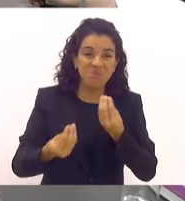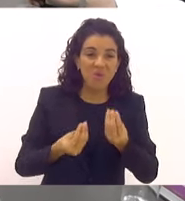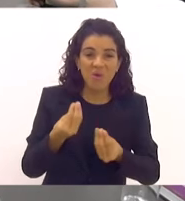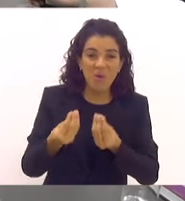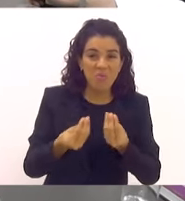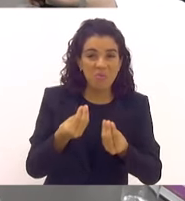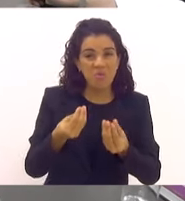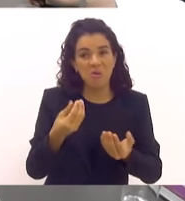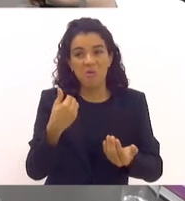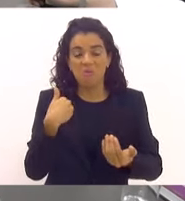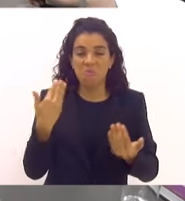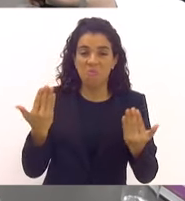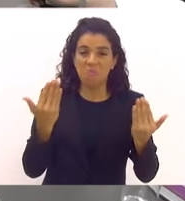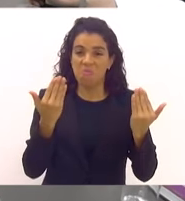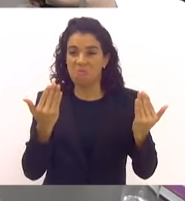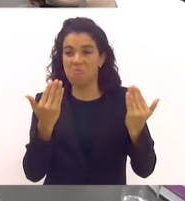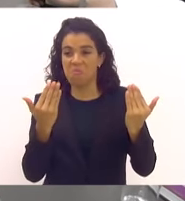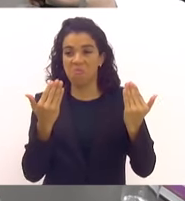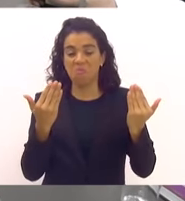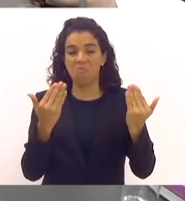sabe,